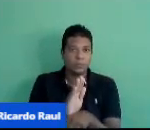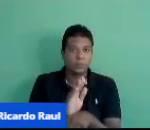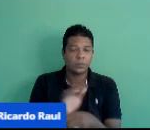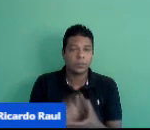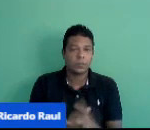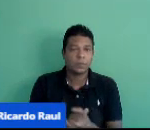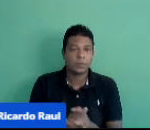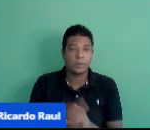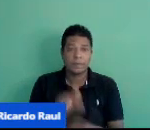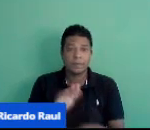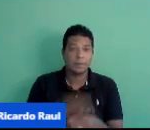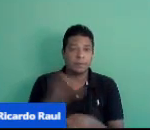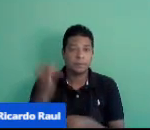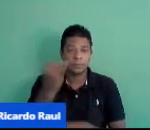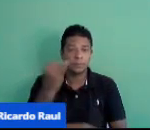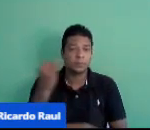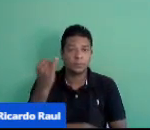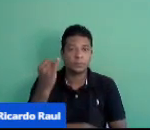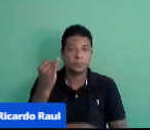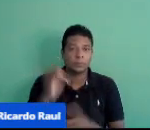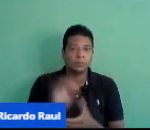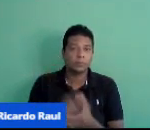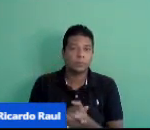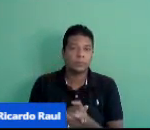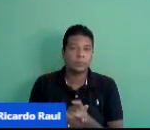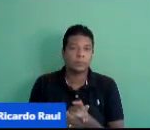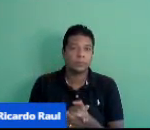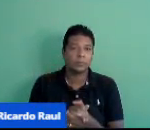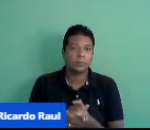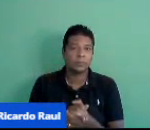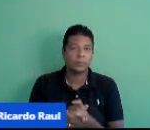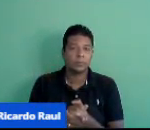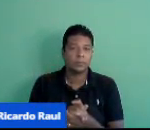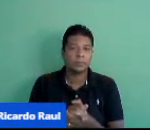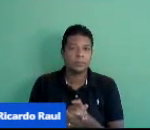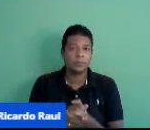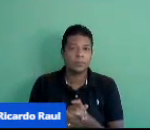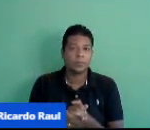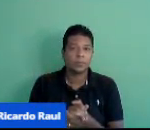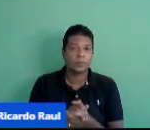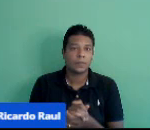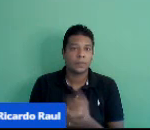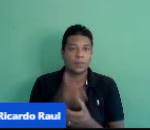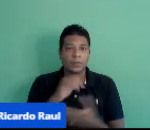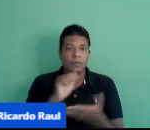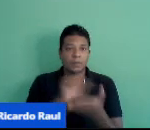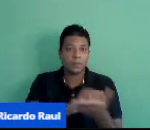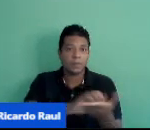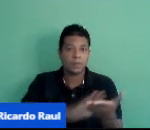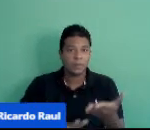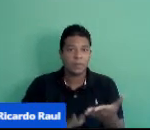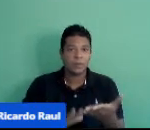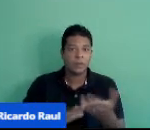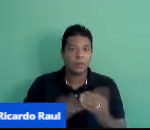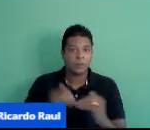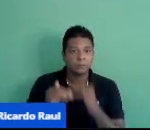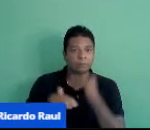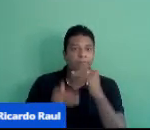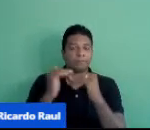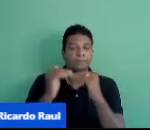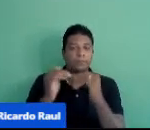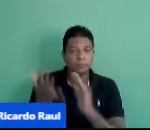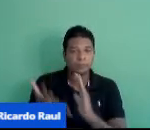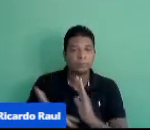principal mesmo foi a que eu disse no início, que é de trazer possibilidades de atividades para desenvolver as habilidades que